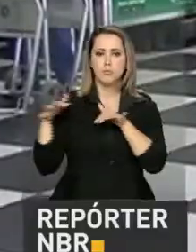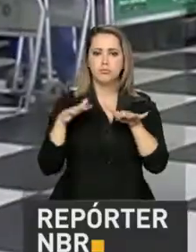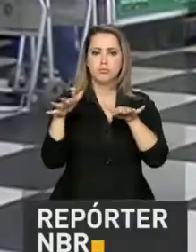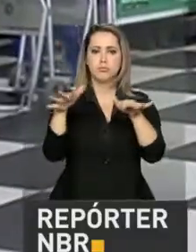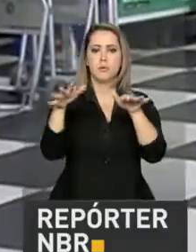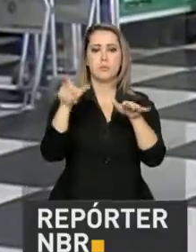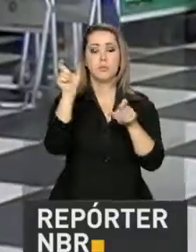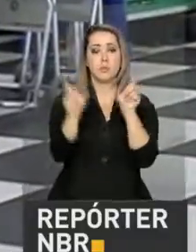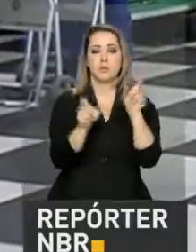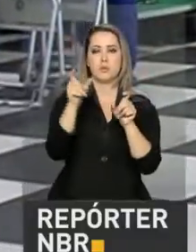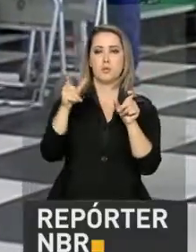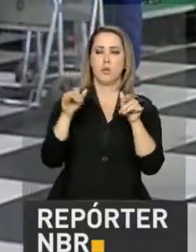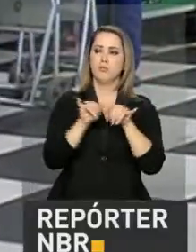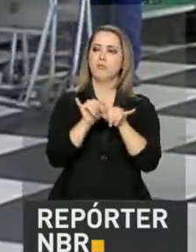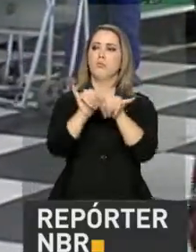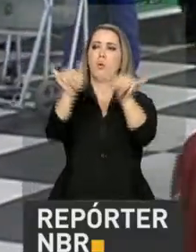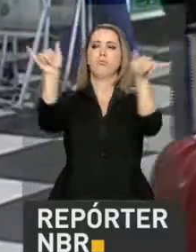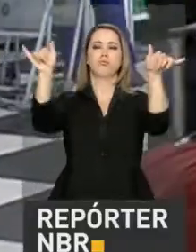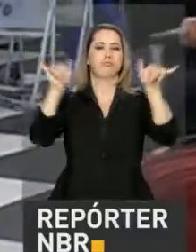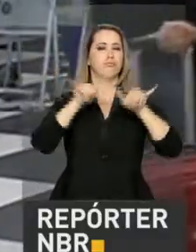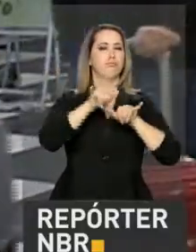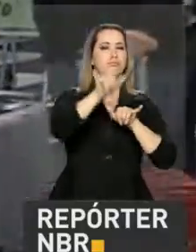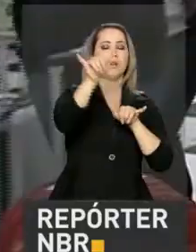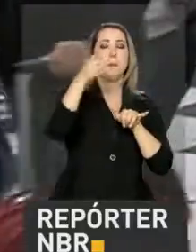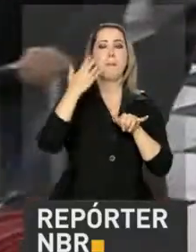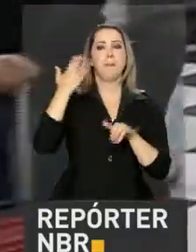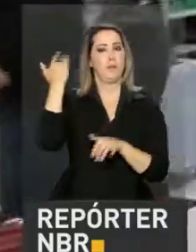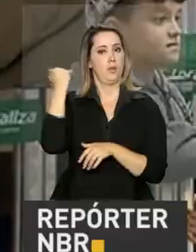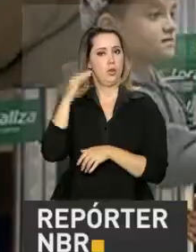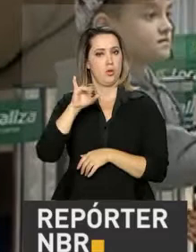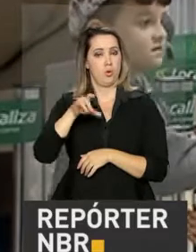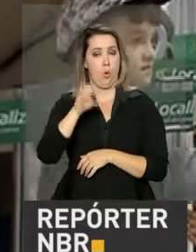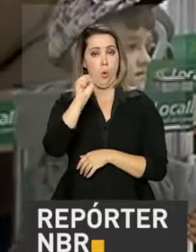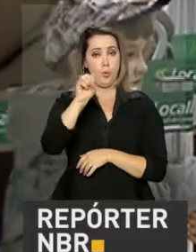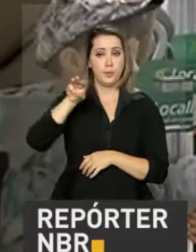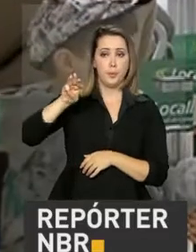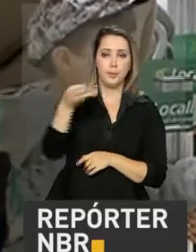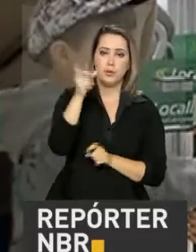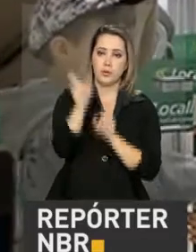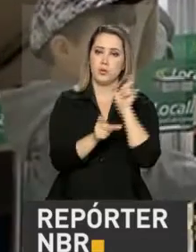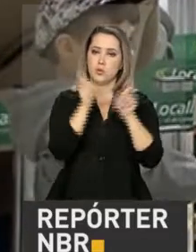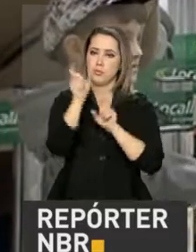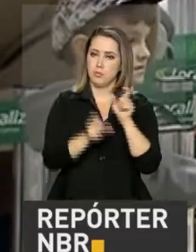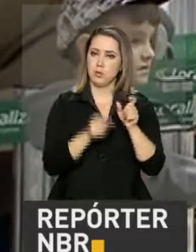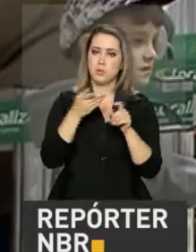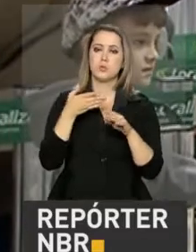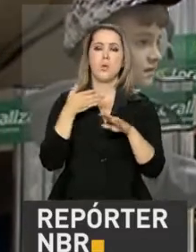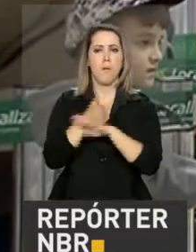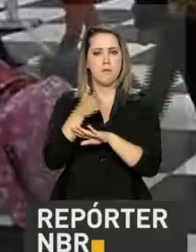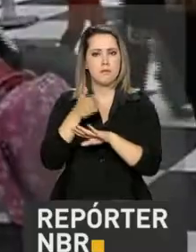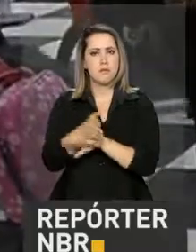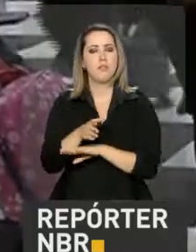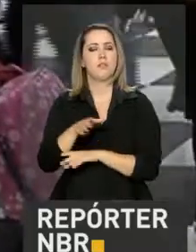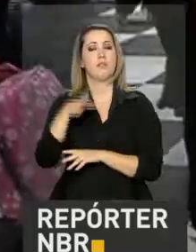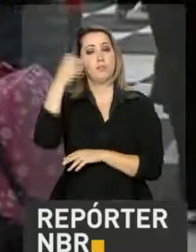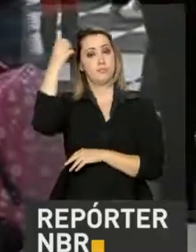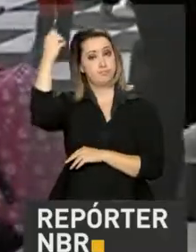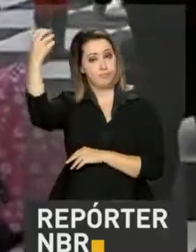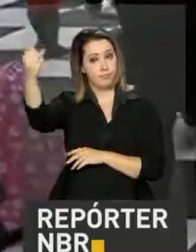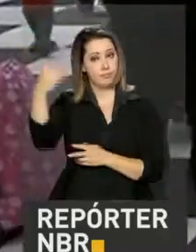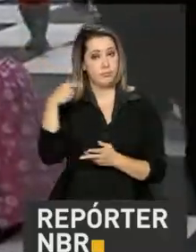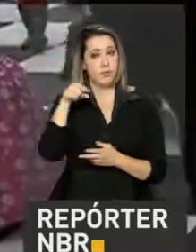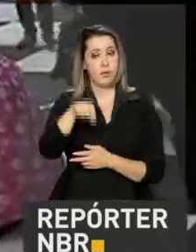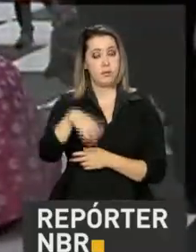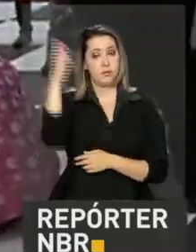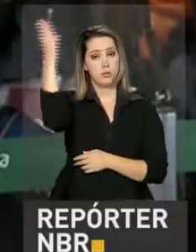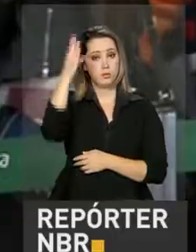dezembro. Em julho do ano passado, mais de 8 milhões de passageiros passaram pelos 108 principais terminais aéreos do país para